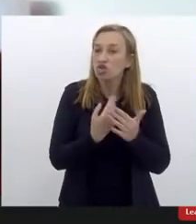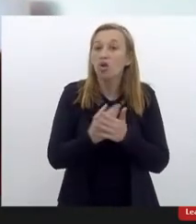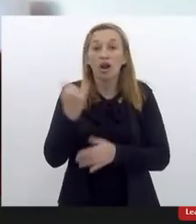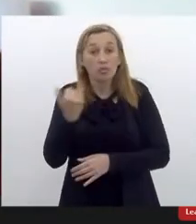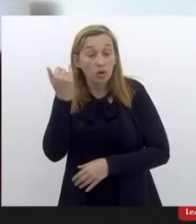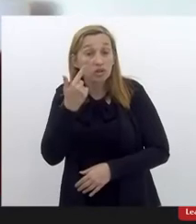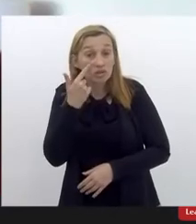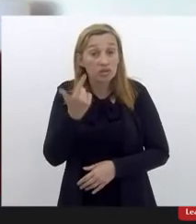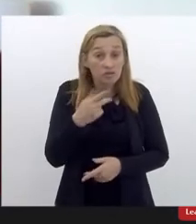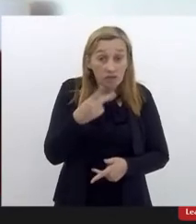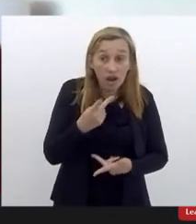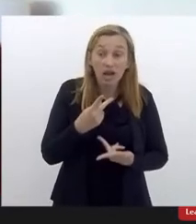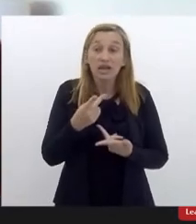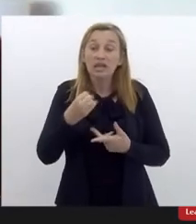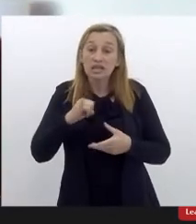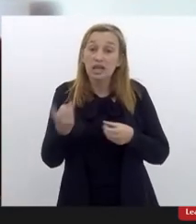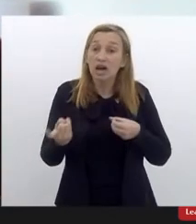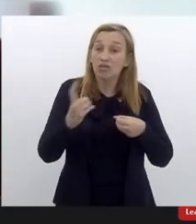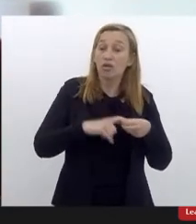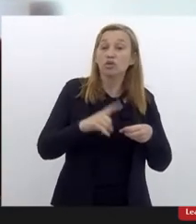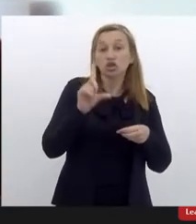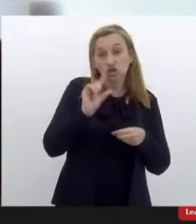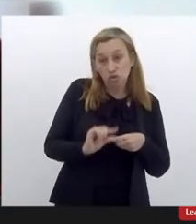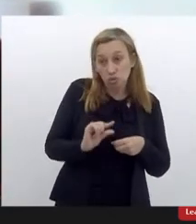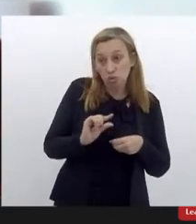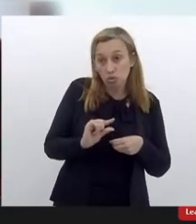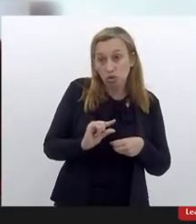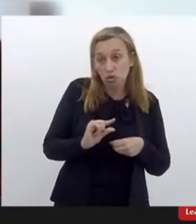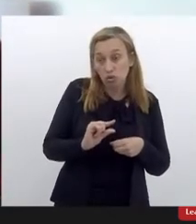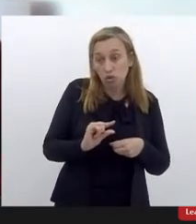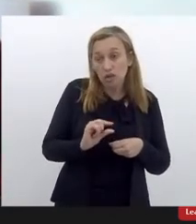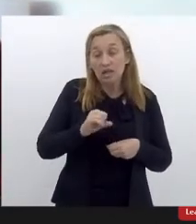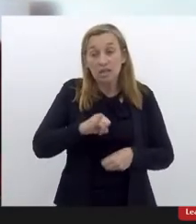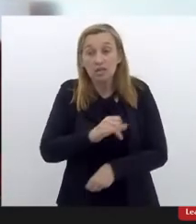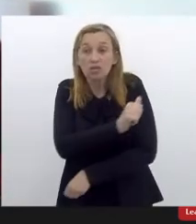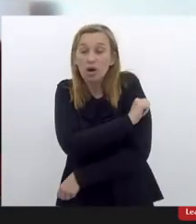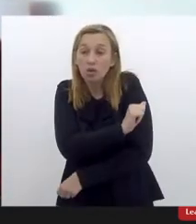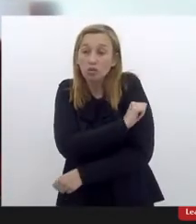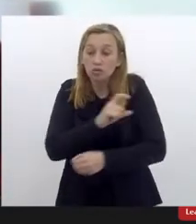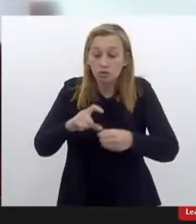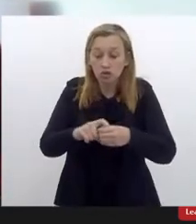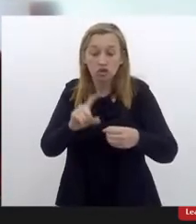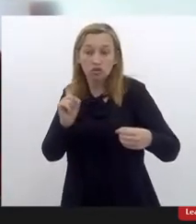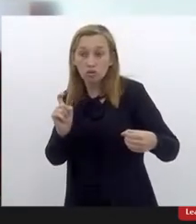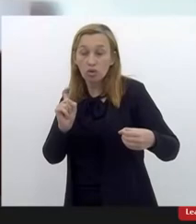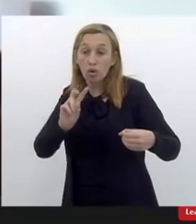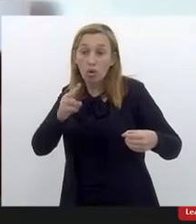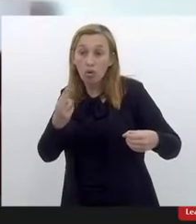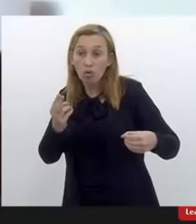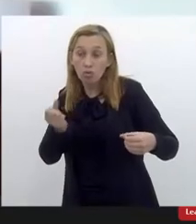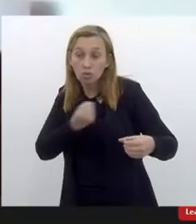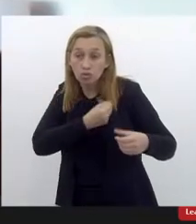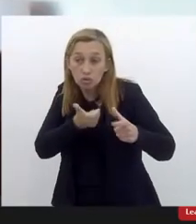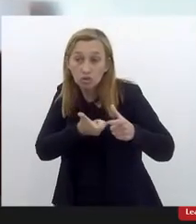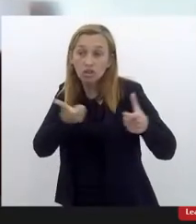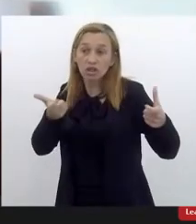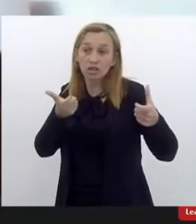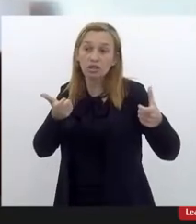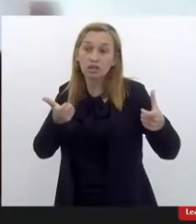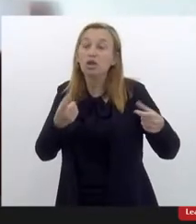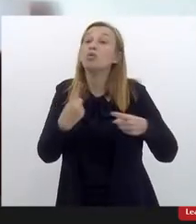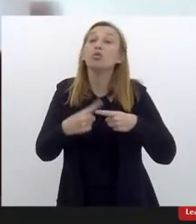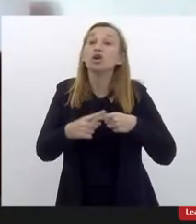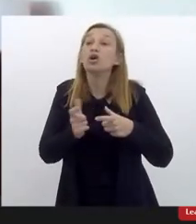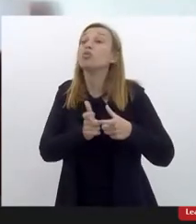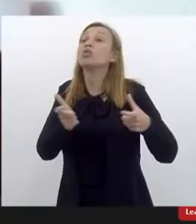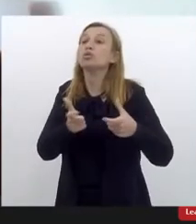essa volta diminuiu esse aluno que está desvinculado da escola ou aumentou. E se aumentou, por que que